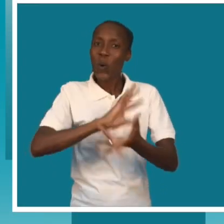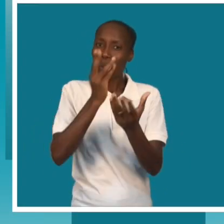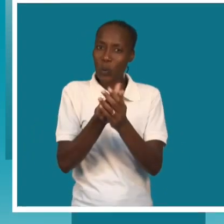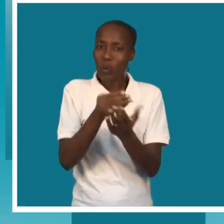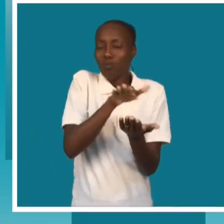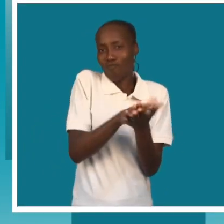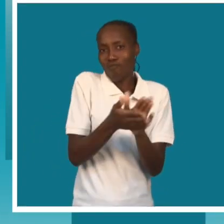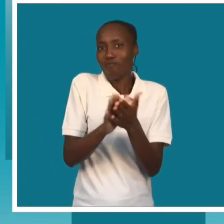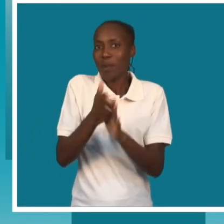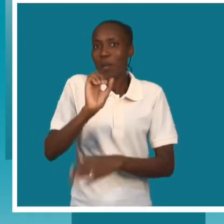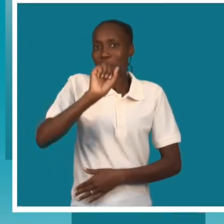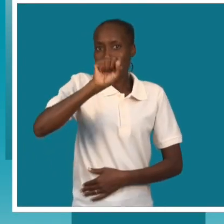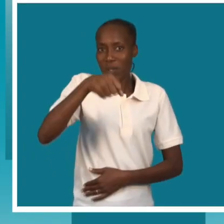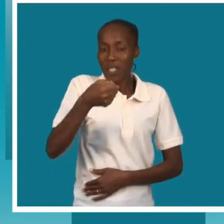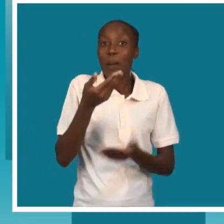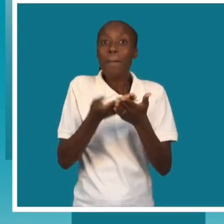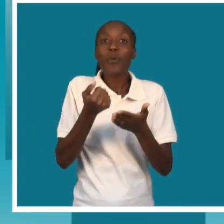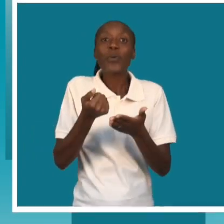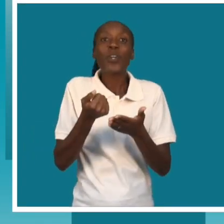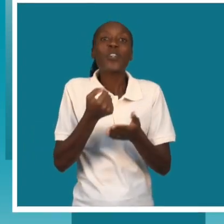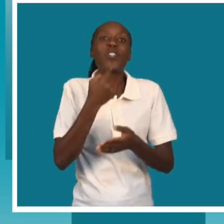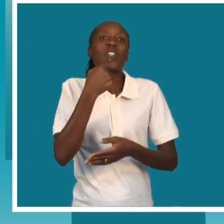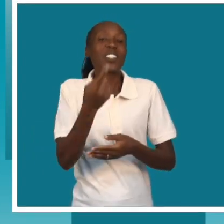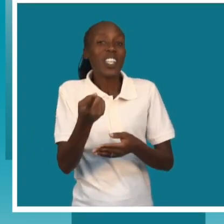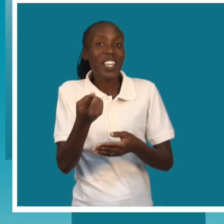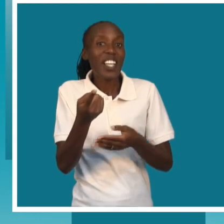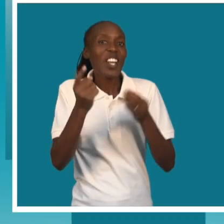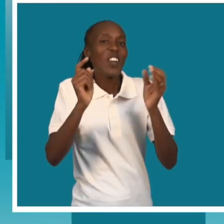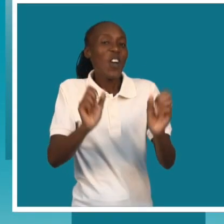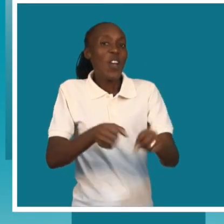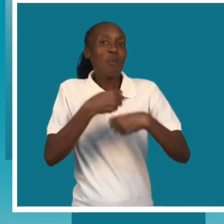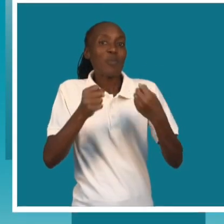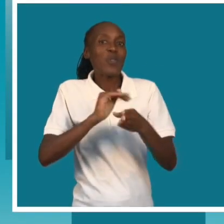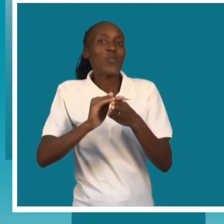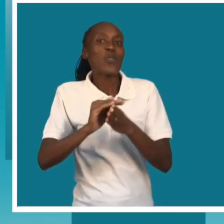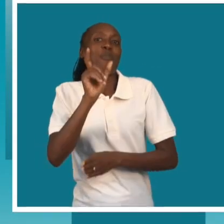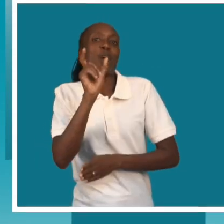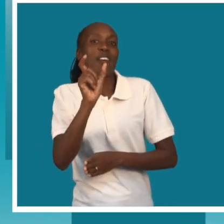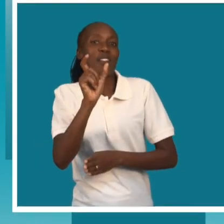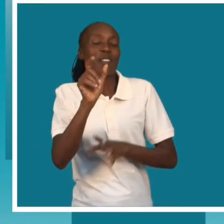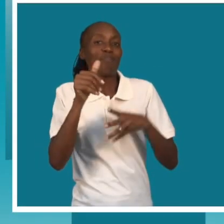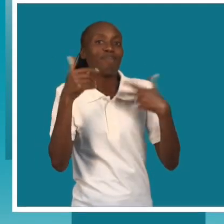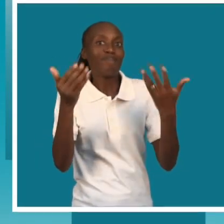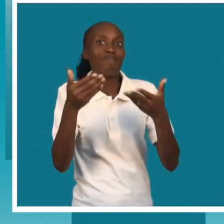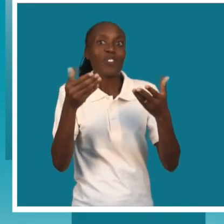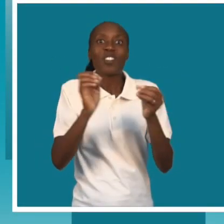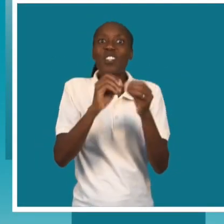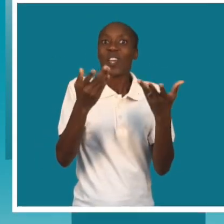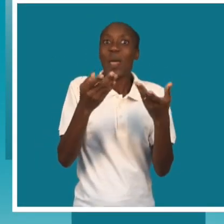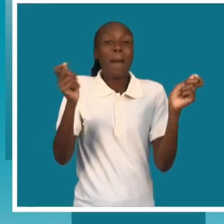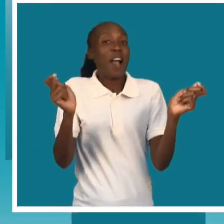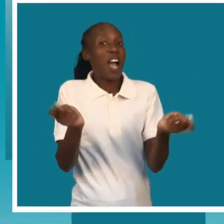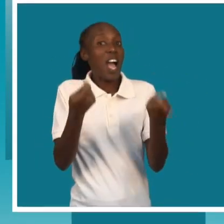isso vai ser criado, porque senão não seria um festival